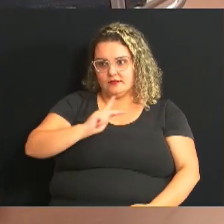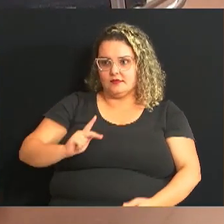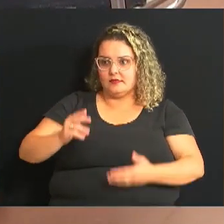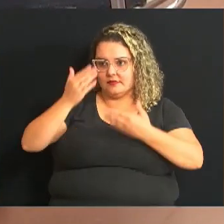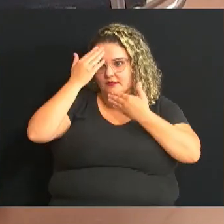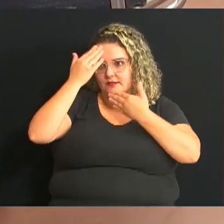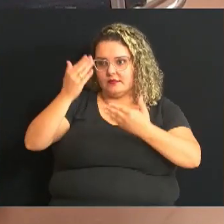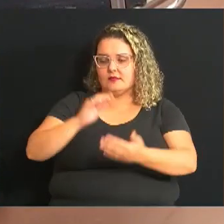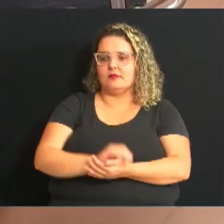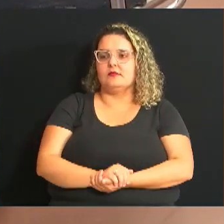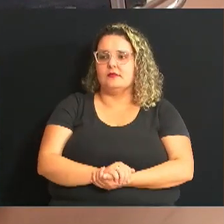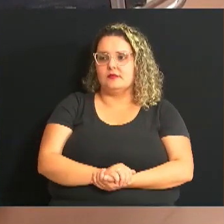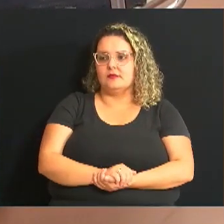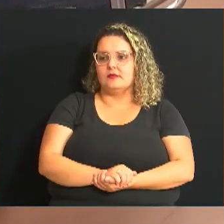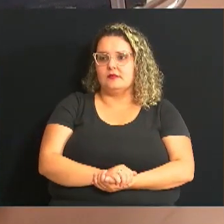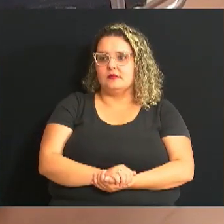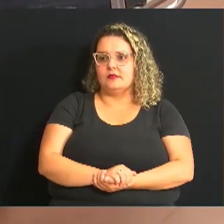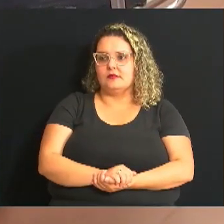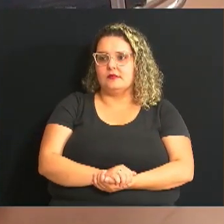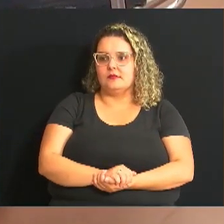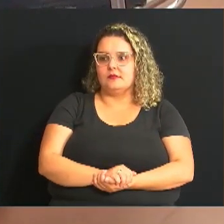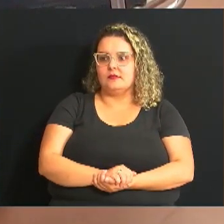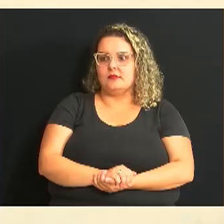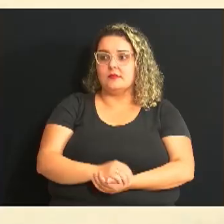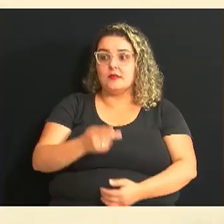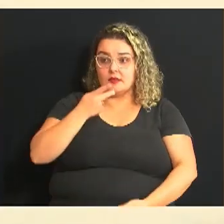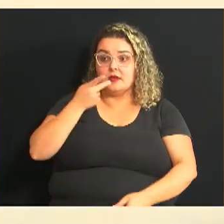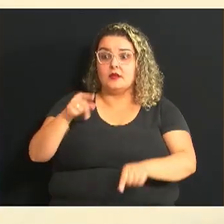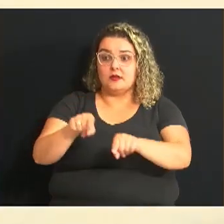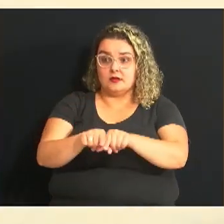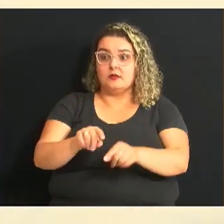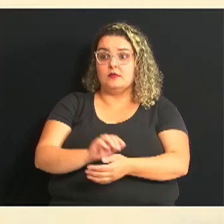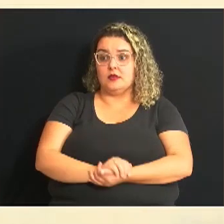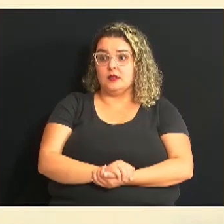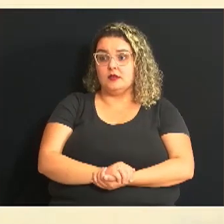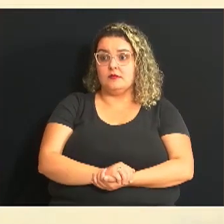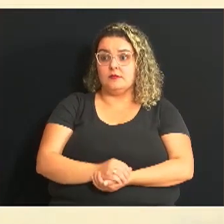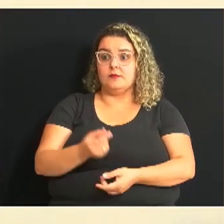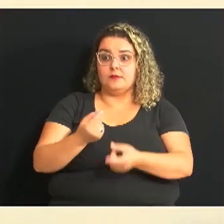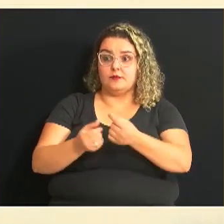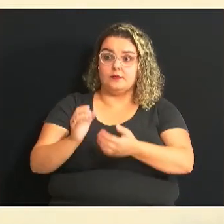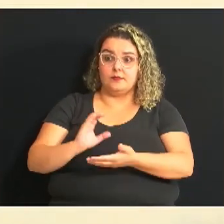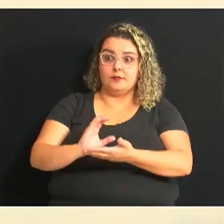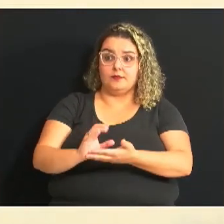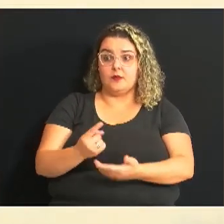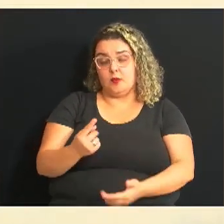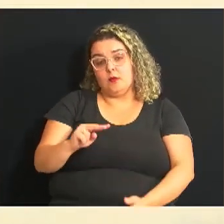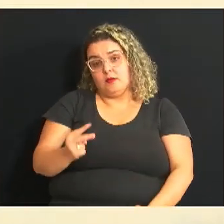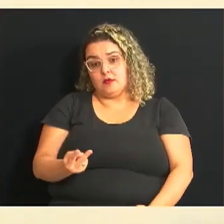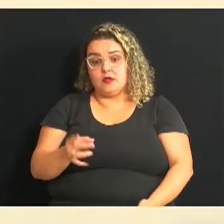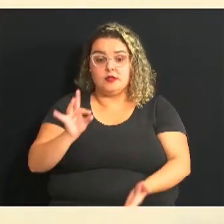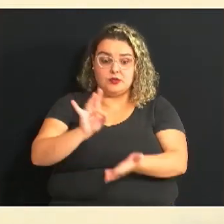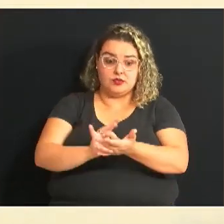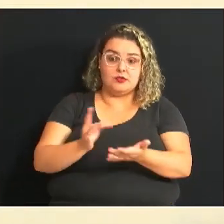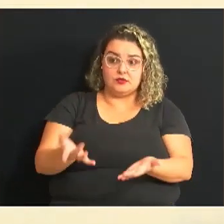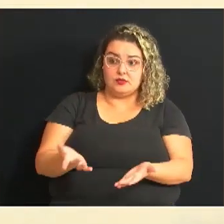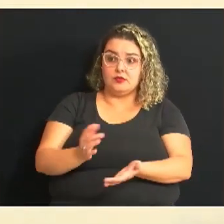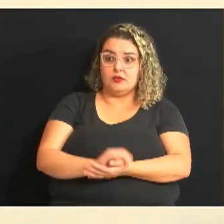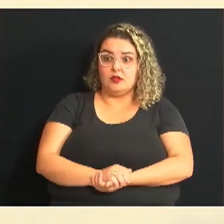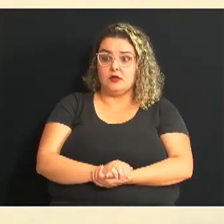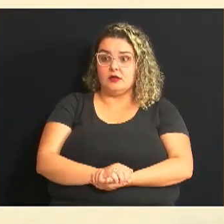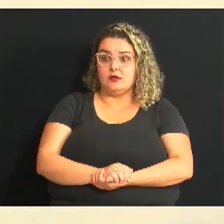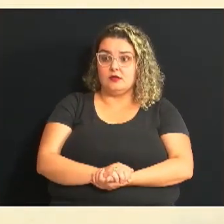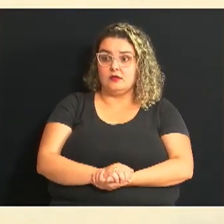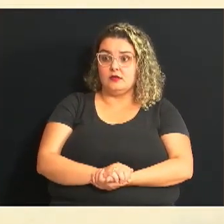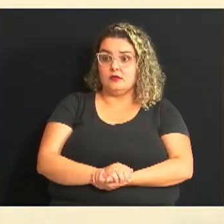espaço. E reforço também essa questão da destinação, uma vez que, de fato, não sai do seu bolso,